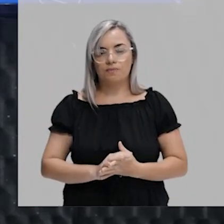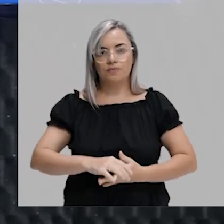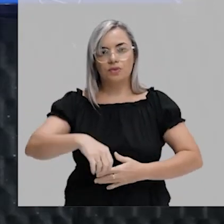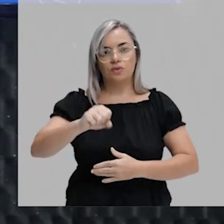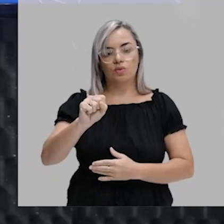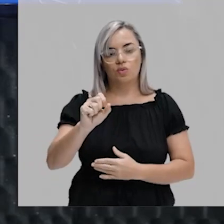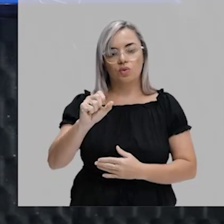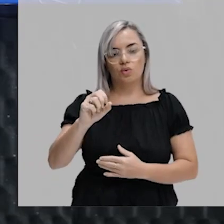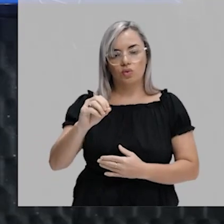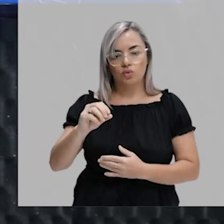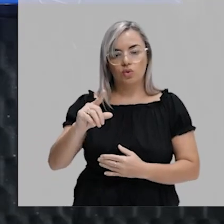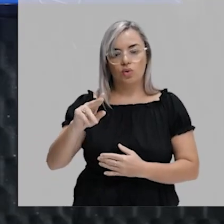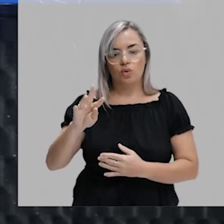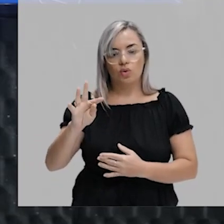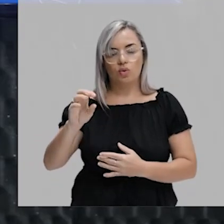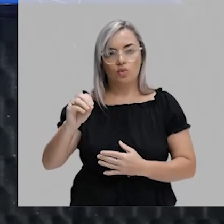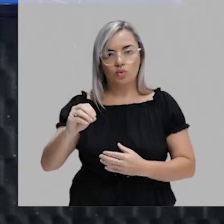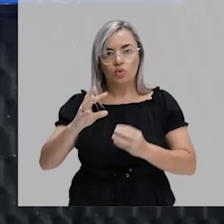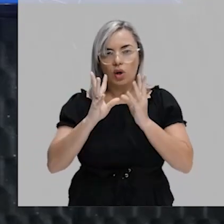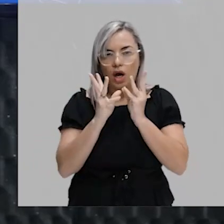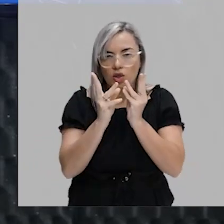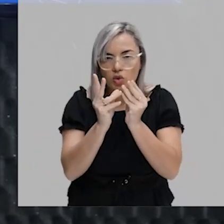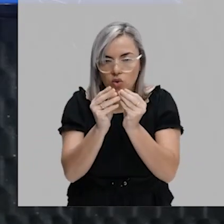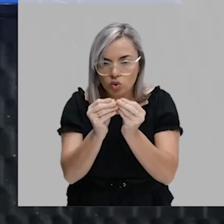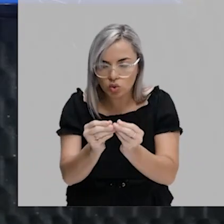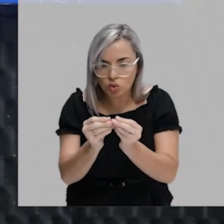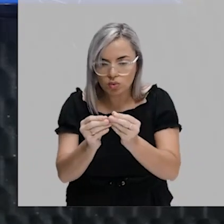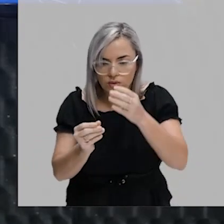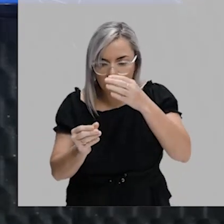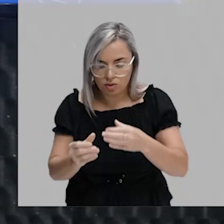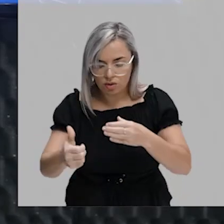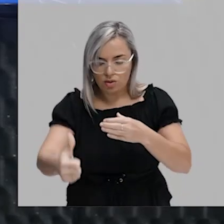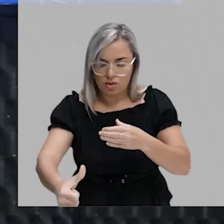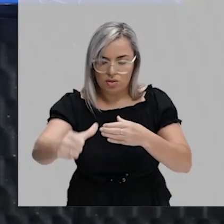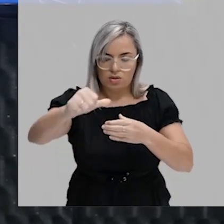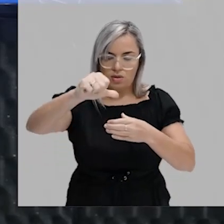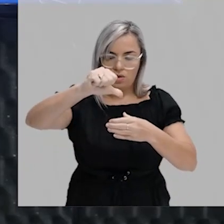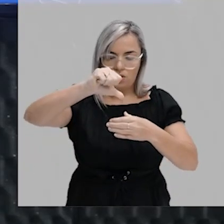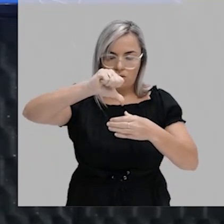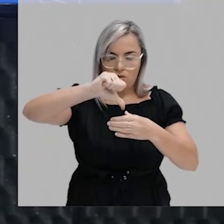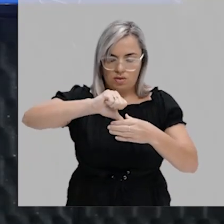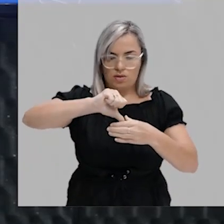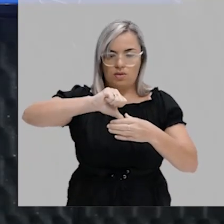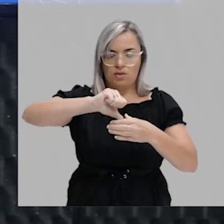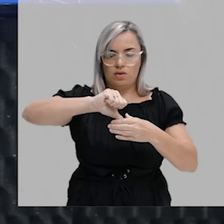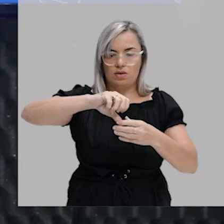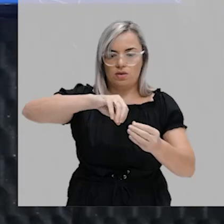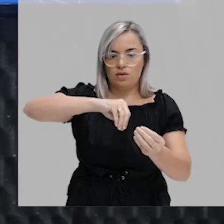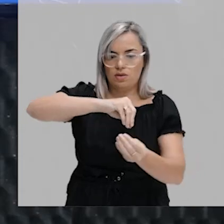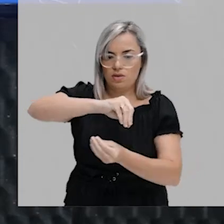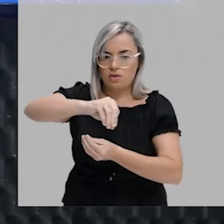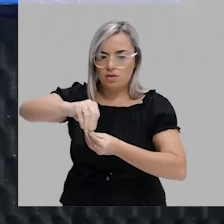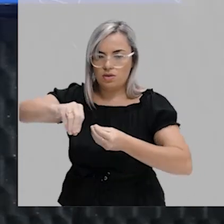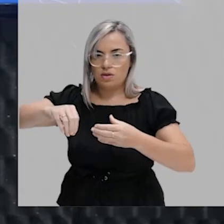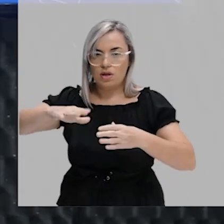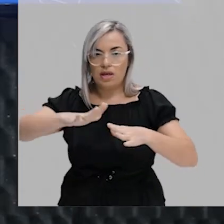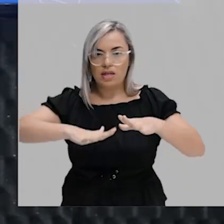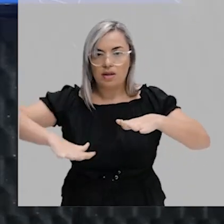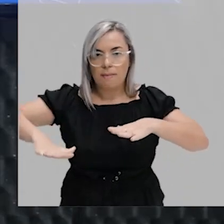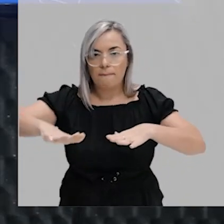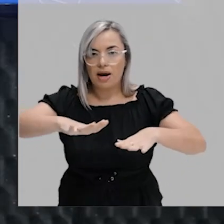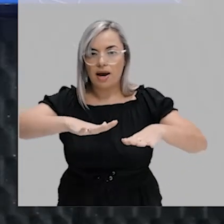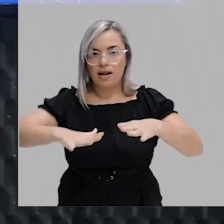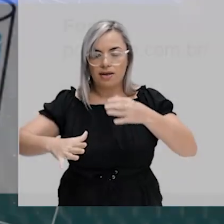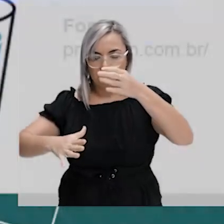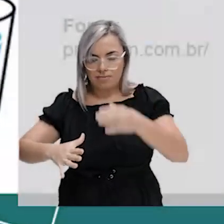está sendo jogado num determinado solvente, ele vai se espalhar, vai se difundir. É mais ou menos isso aqui